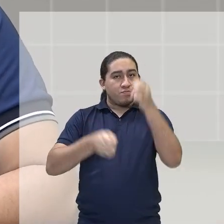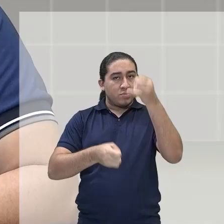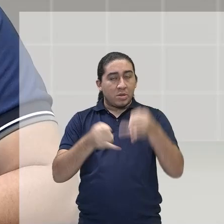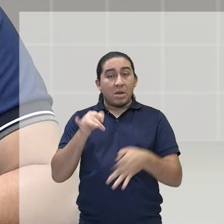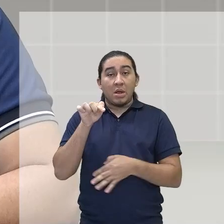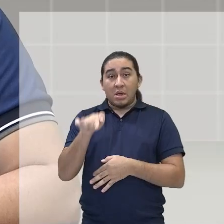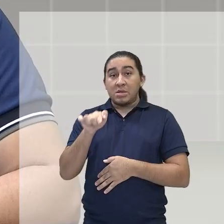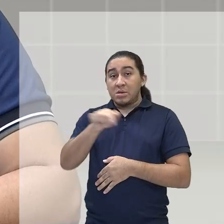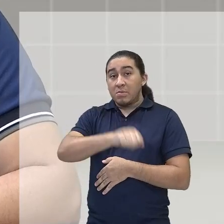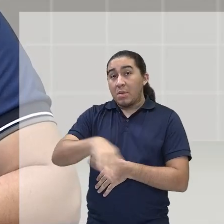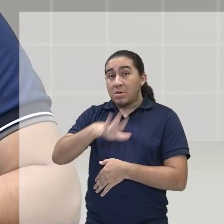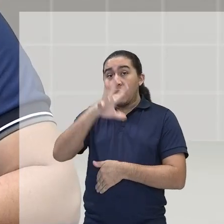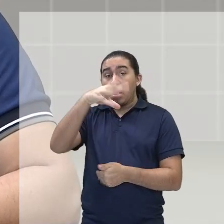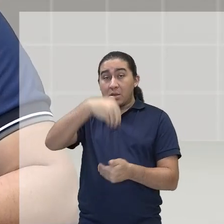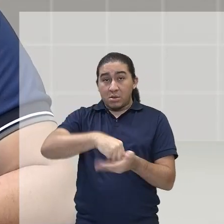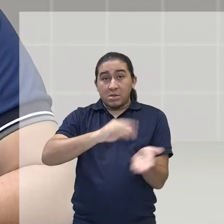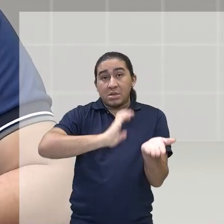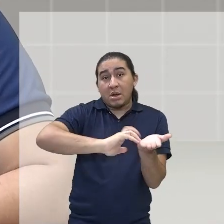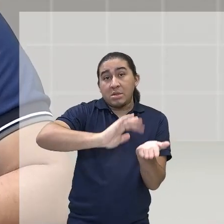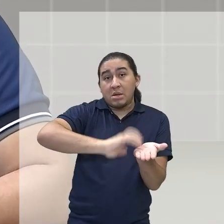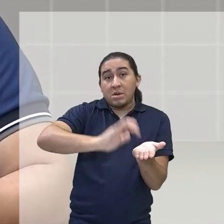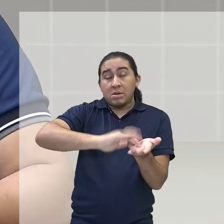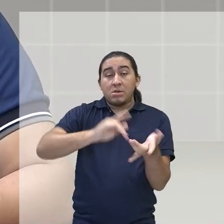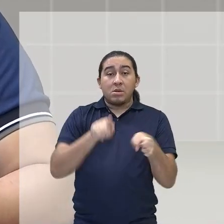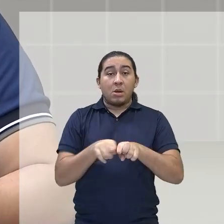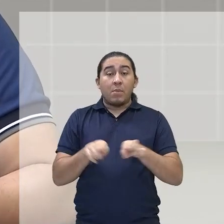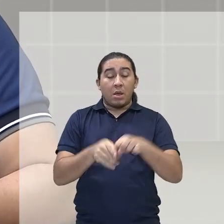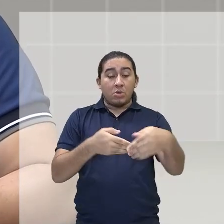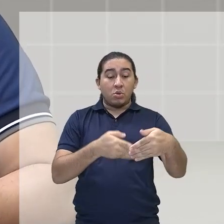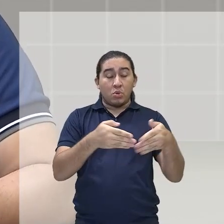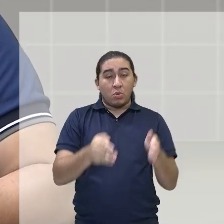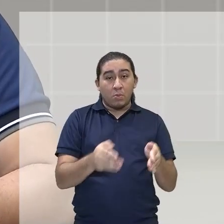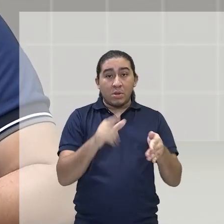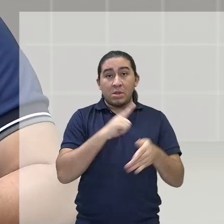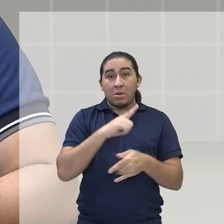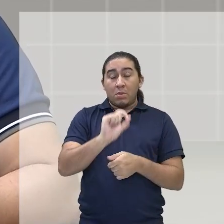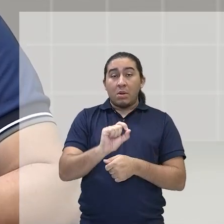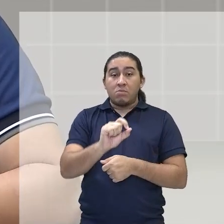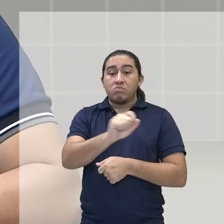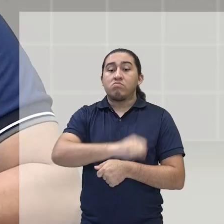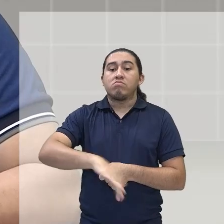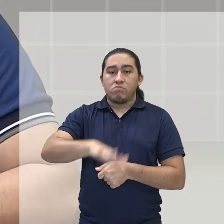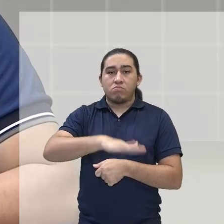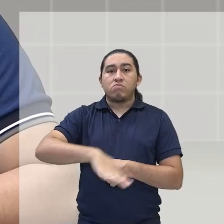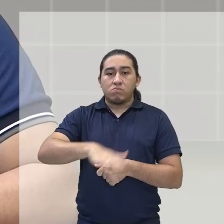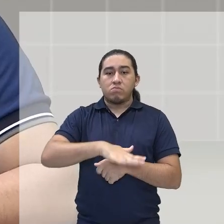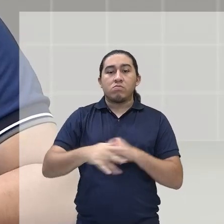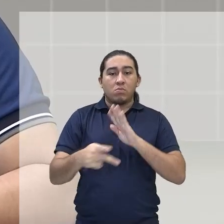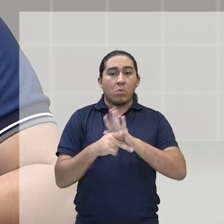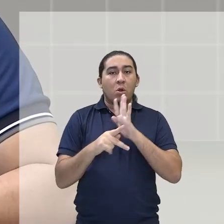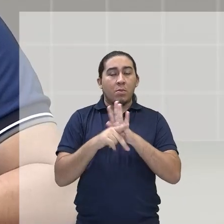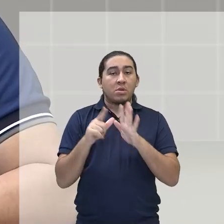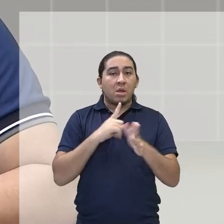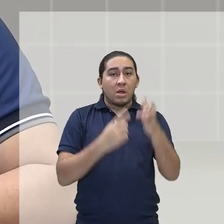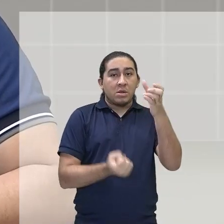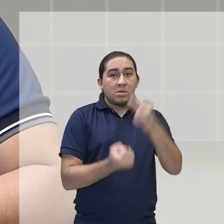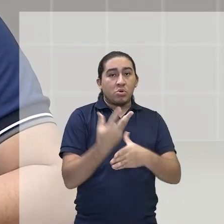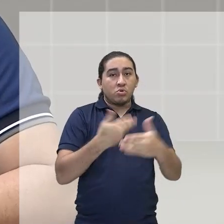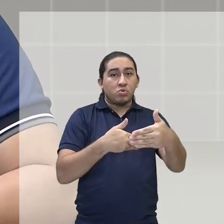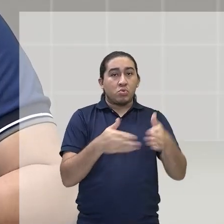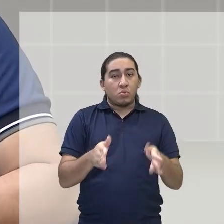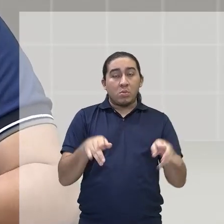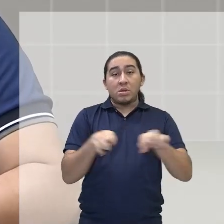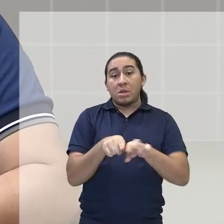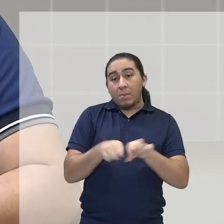da secretaria, né? A turma se cria, se pede a criação de turma e ela é criada dessa maneira